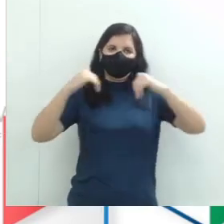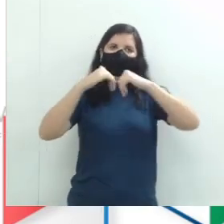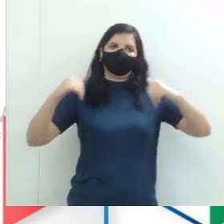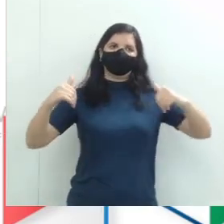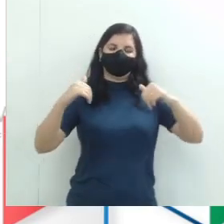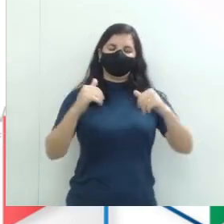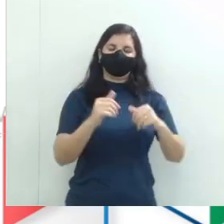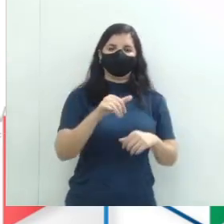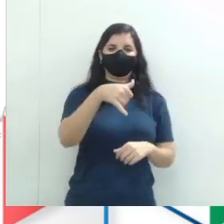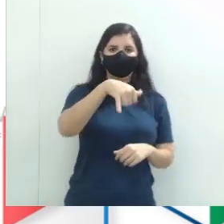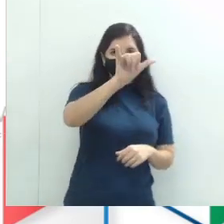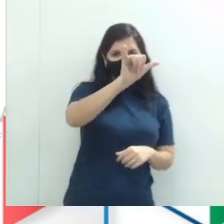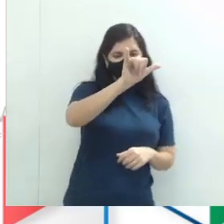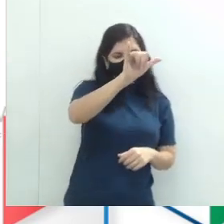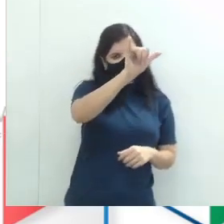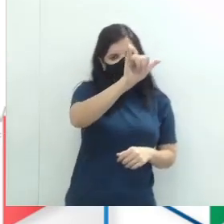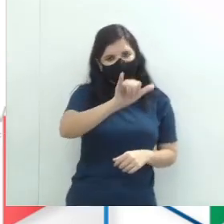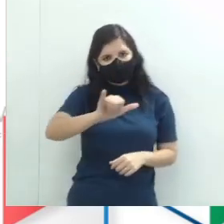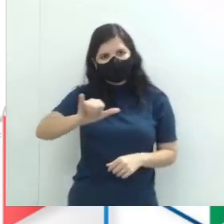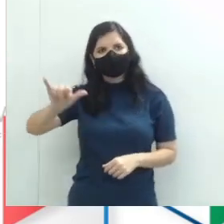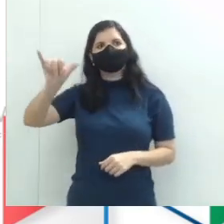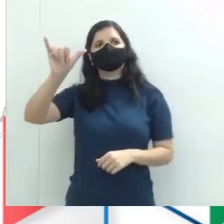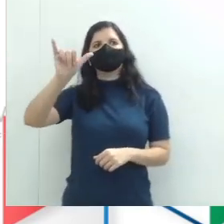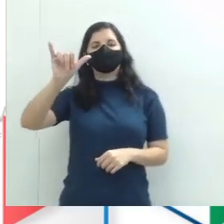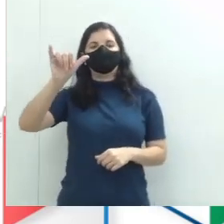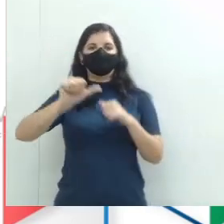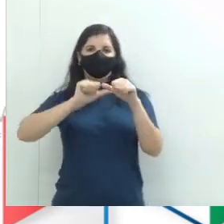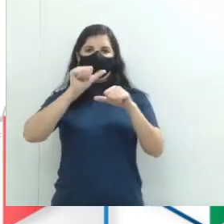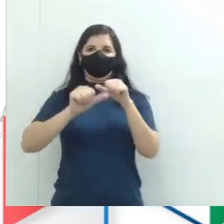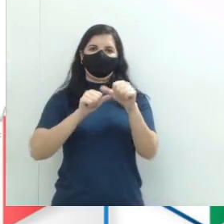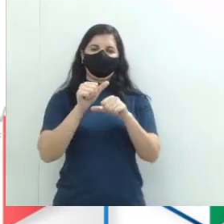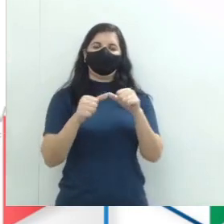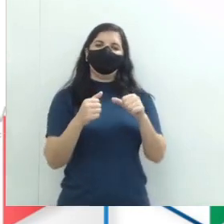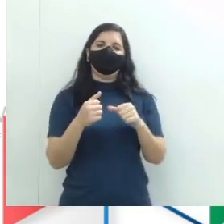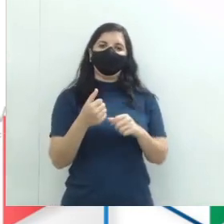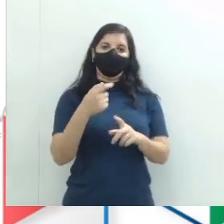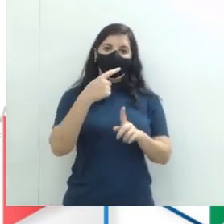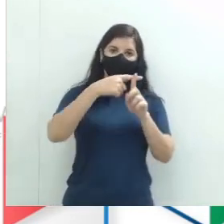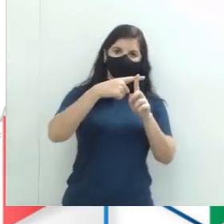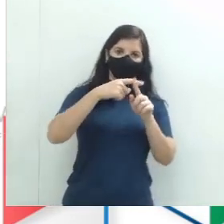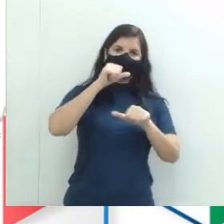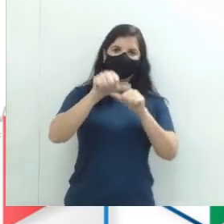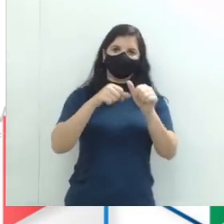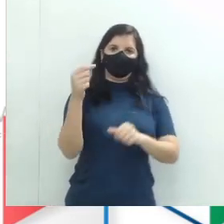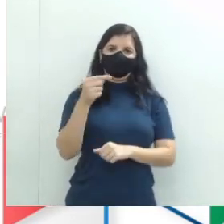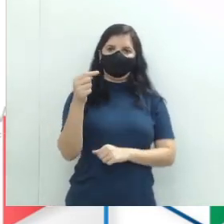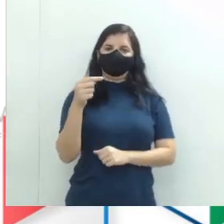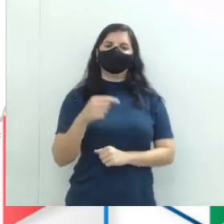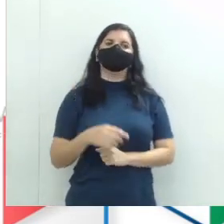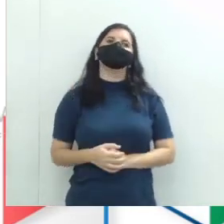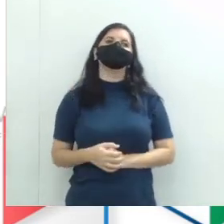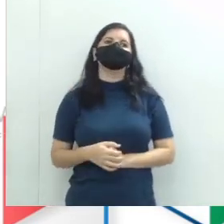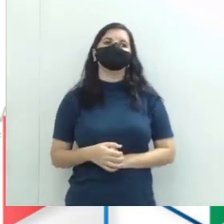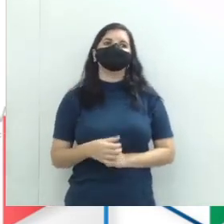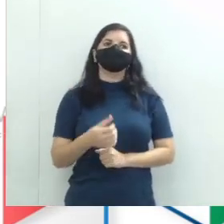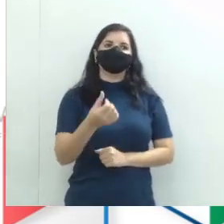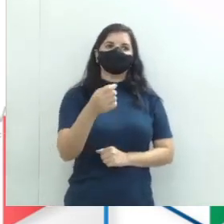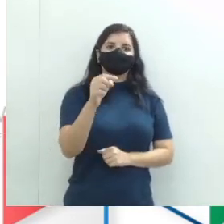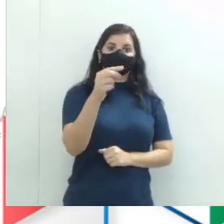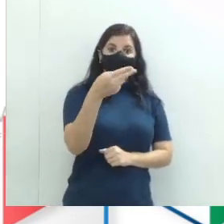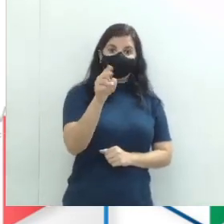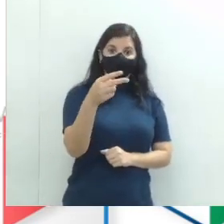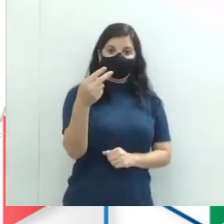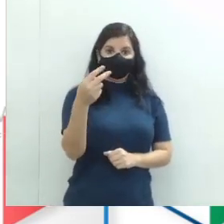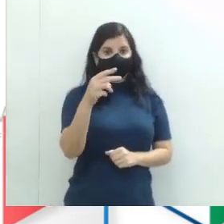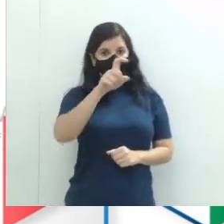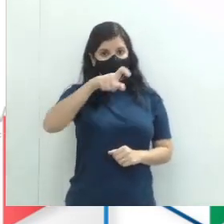passo o y para o outro lado e automaticamente, se ele era mais, passa a ser menos. Aí eu vou obter x igual a